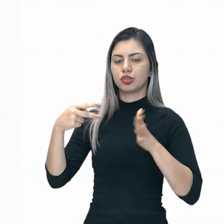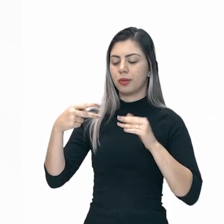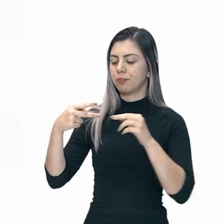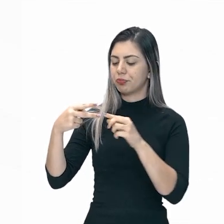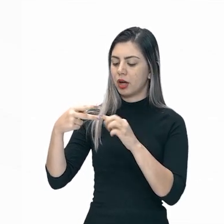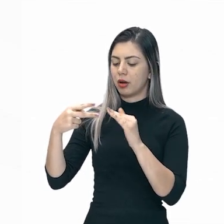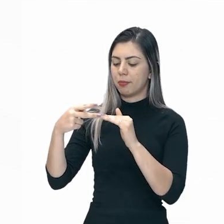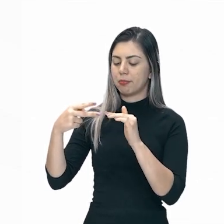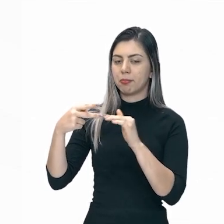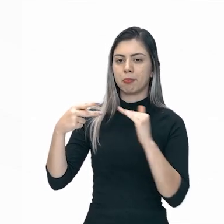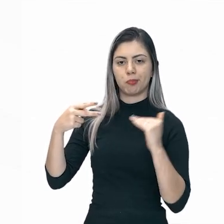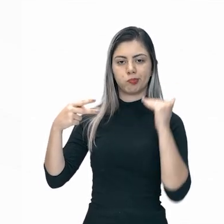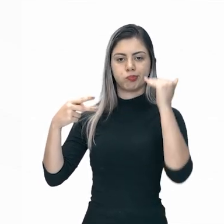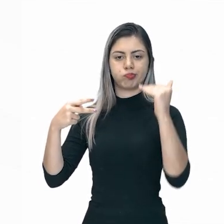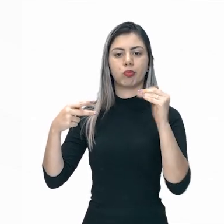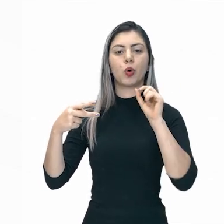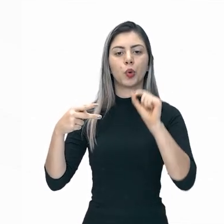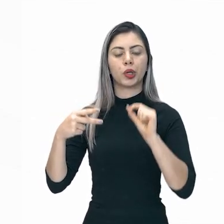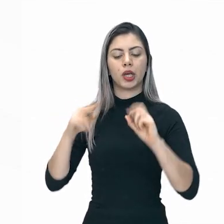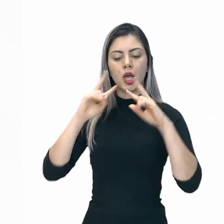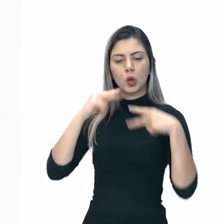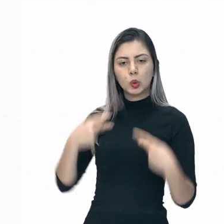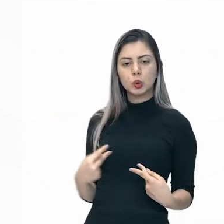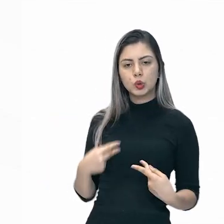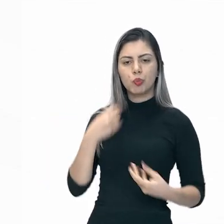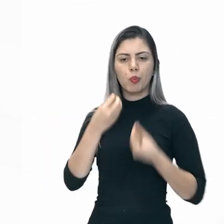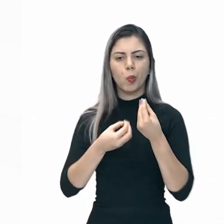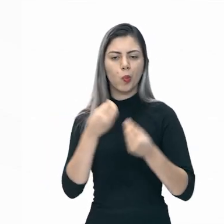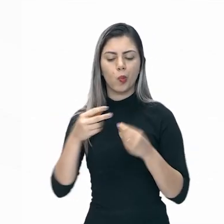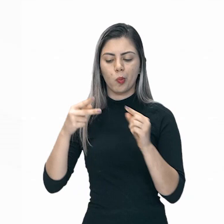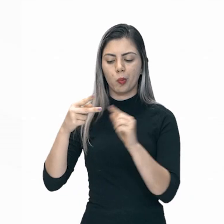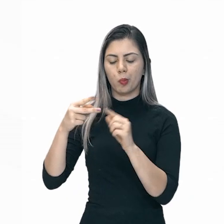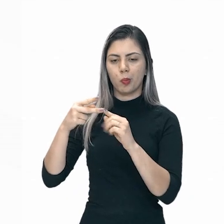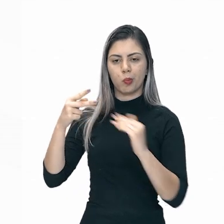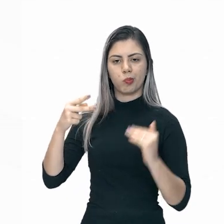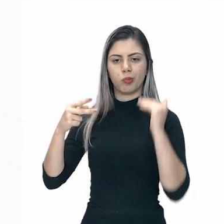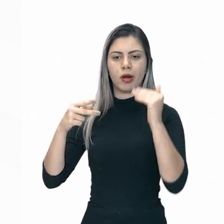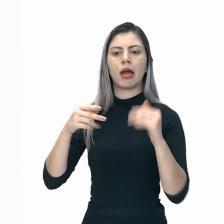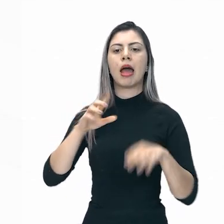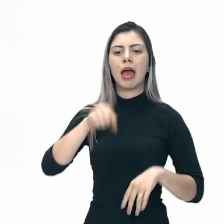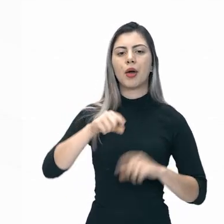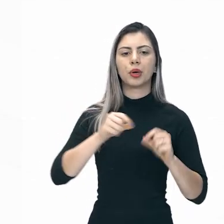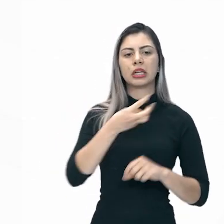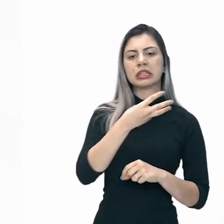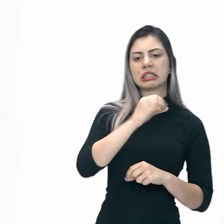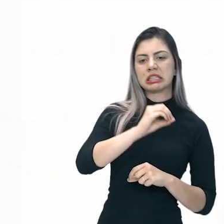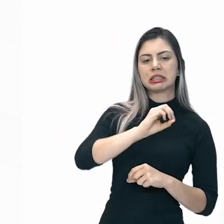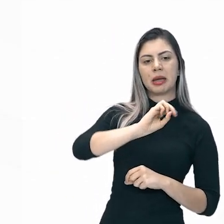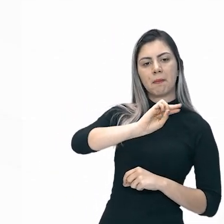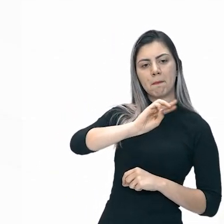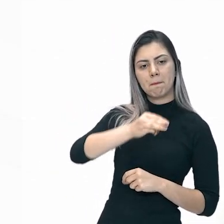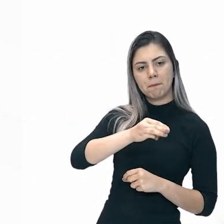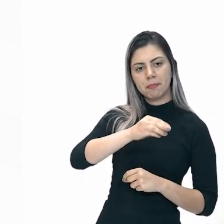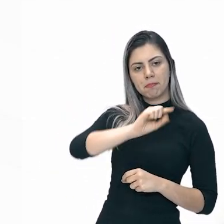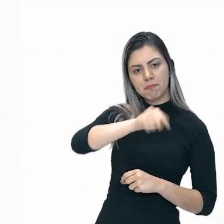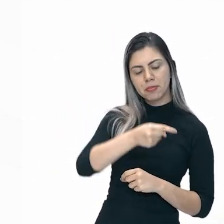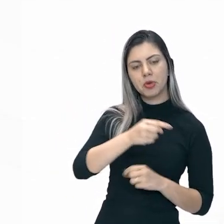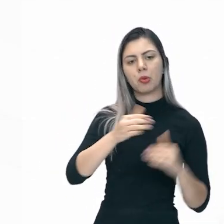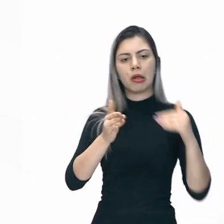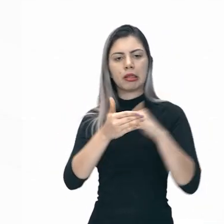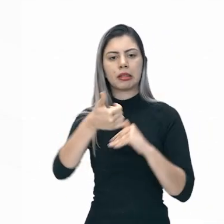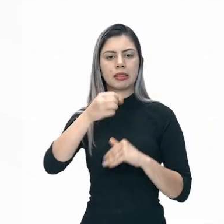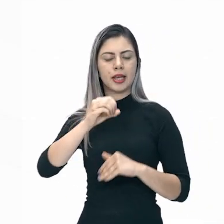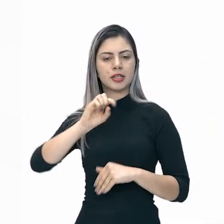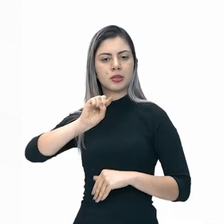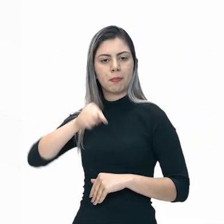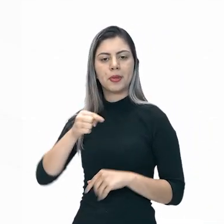superior. Os homens do período Paleolítico superior, que vai de 30.000 a 10.000 a.C., também